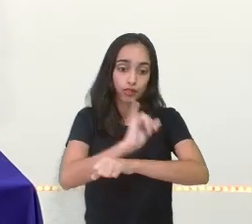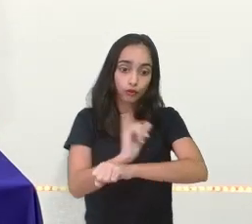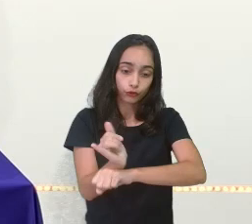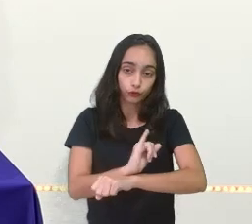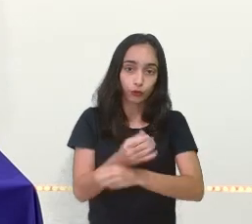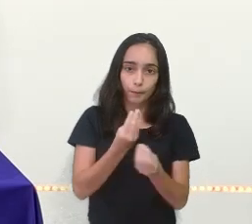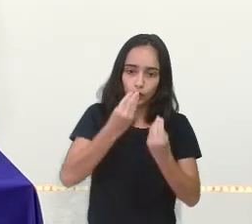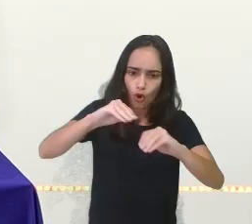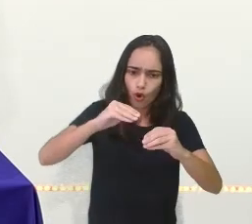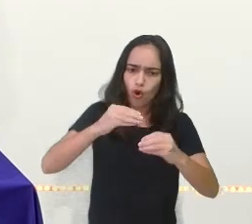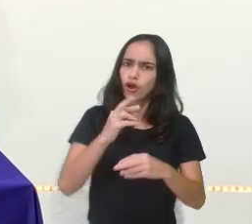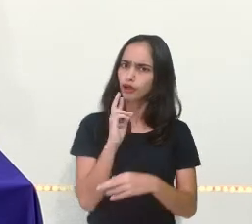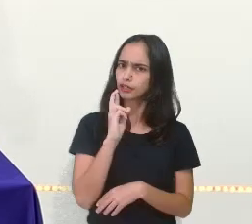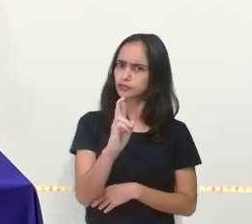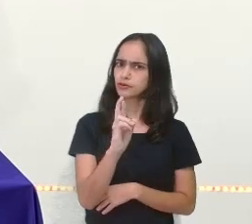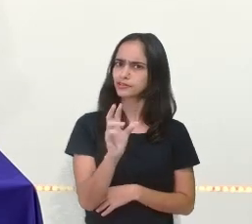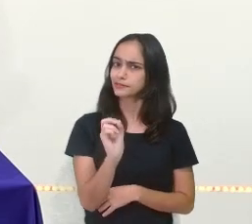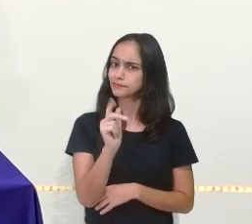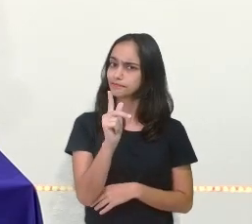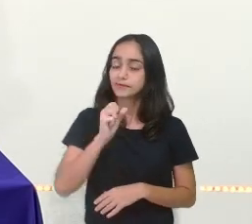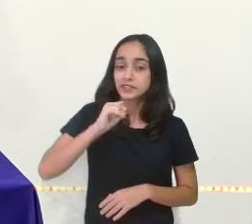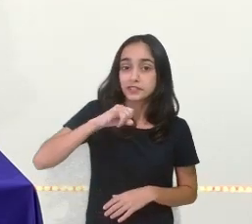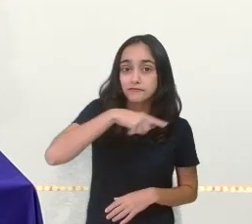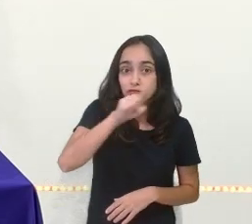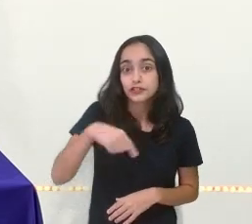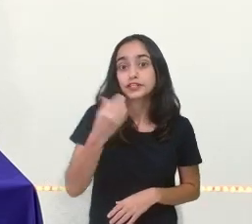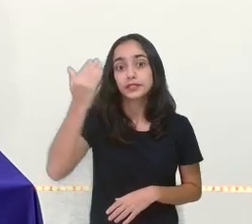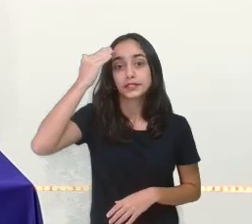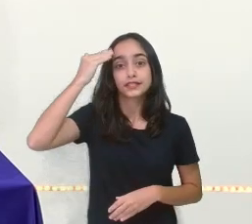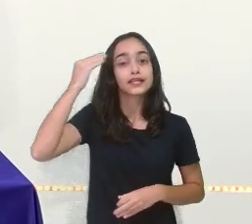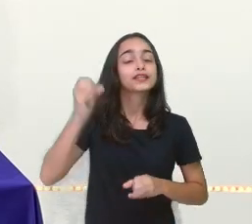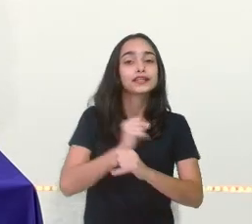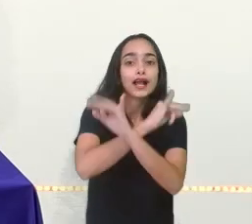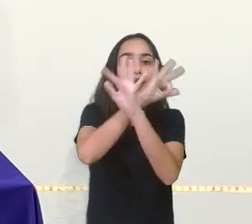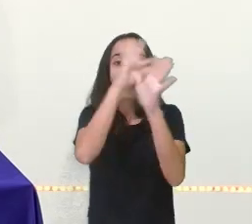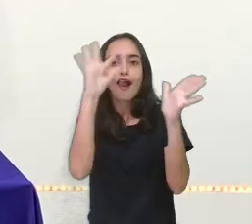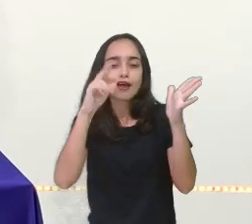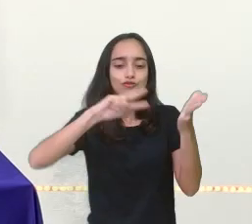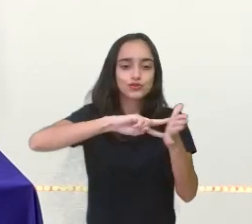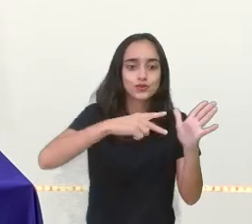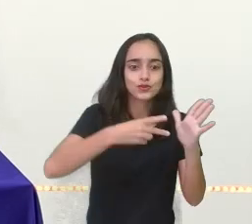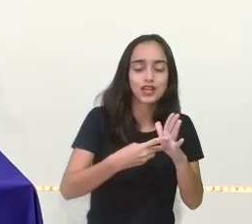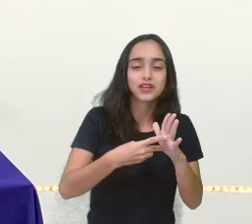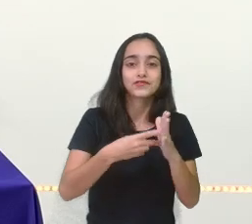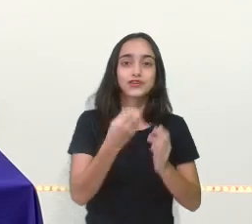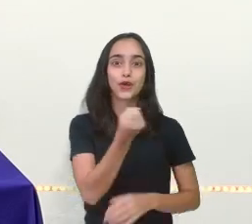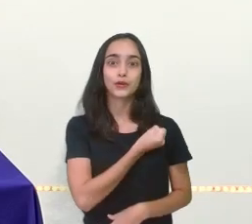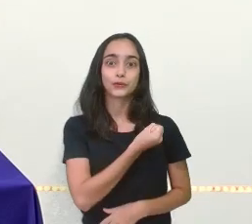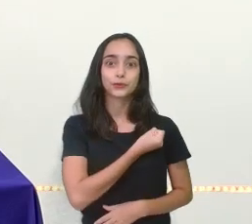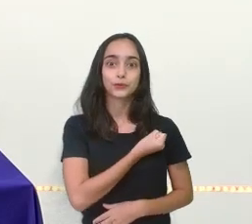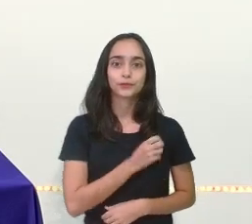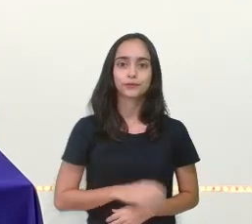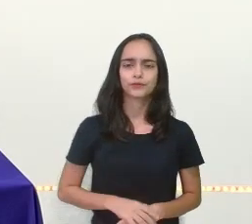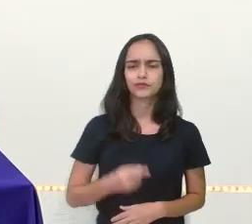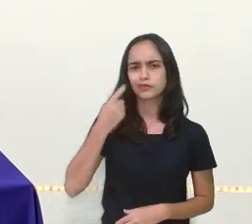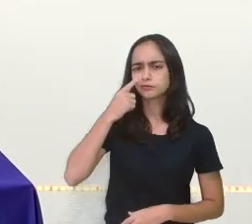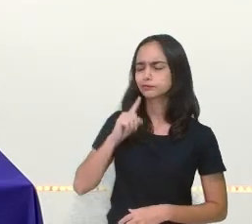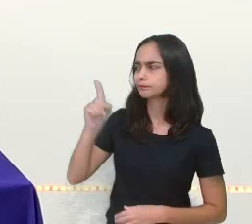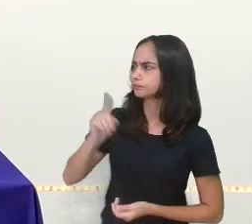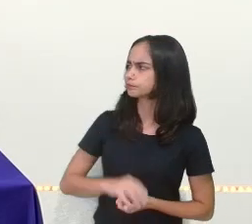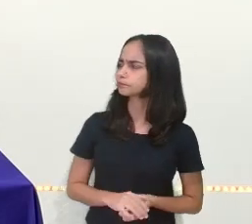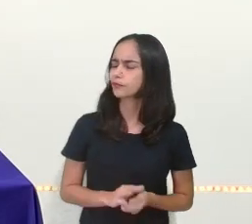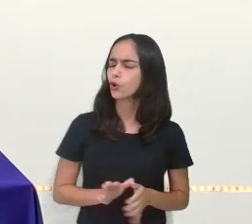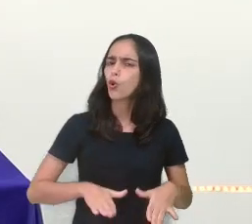sua resposta. Será que vocês compreenderam bem o significado dos números? Qual a posição do carro amarelo